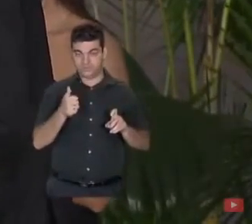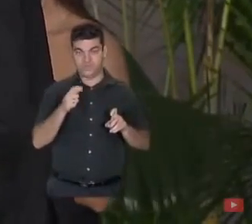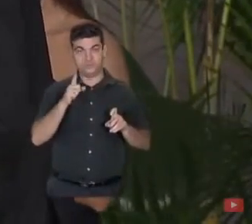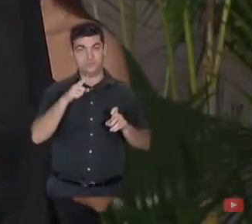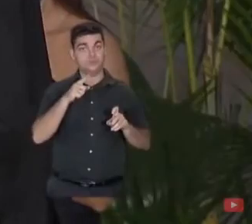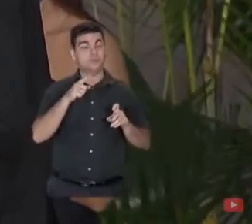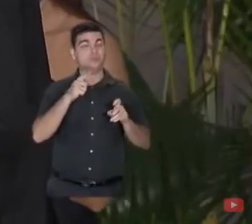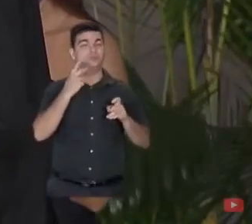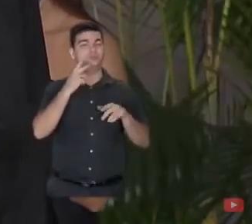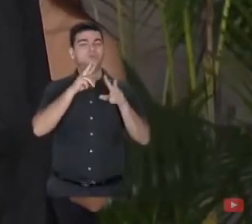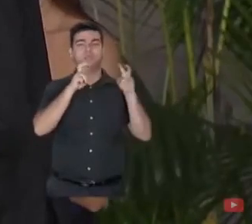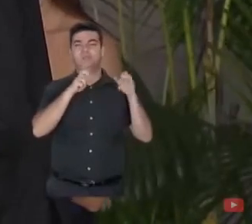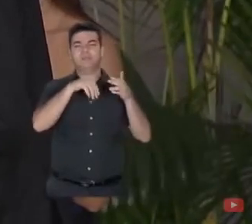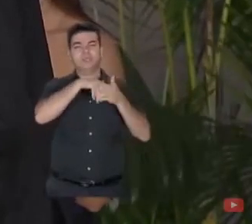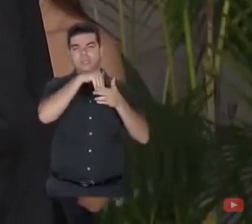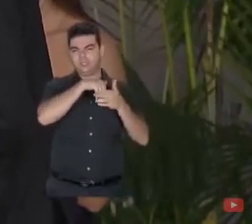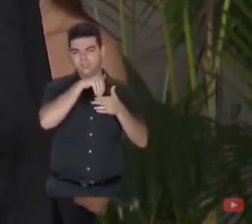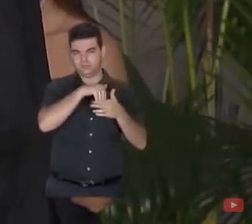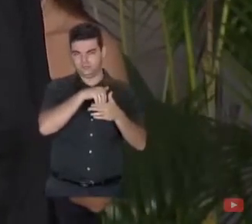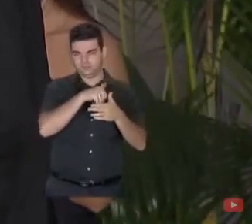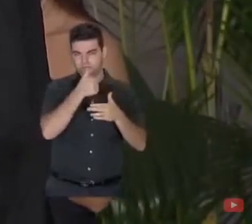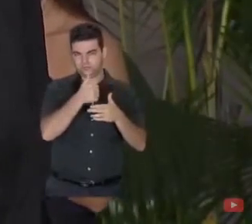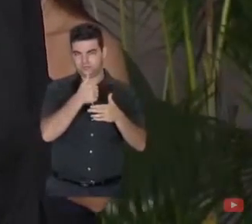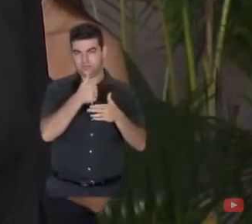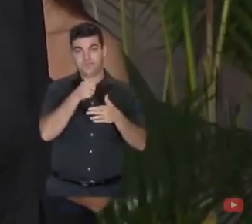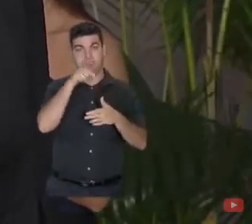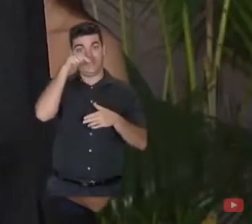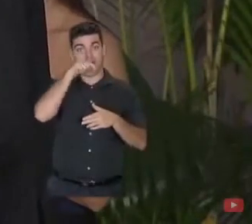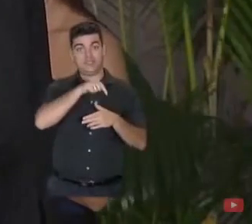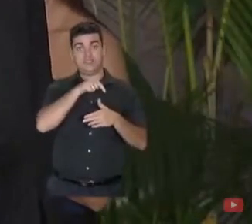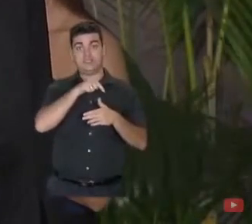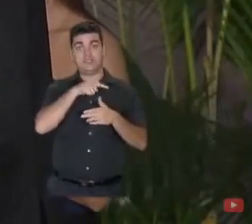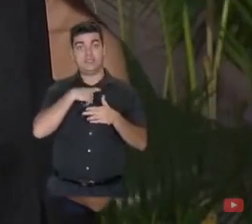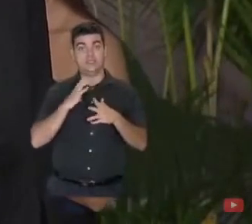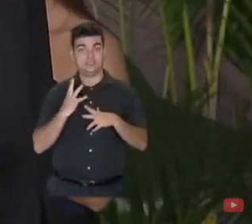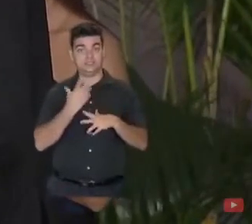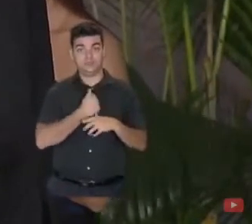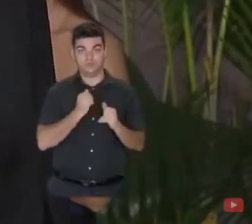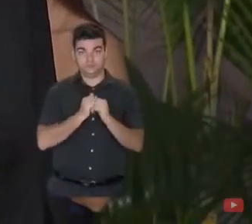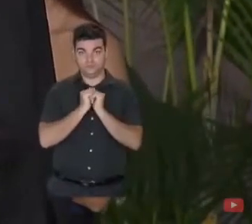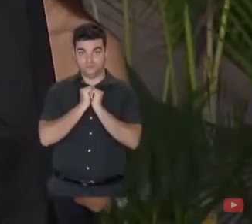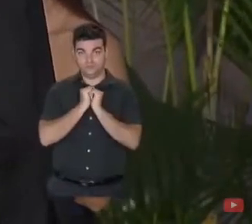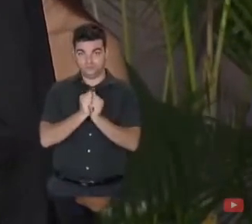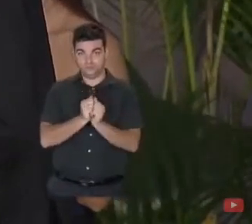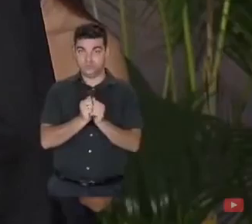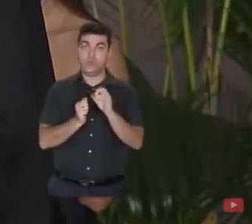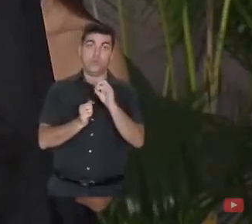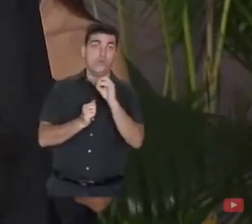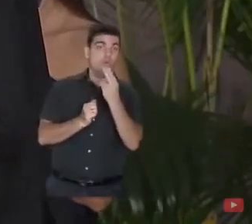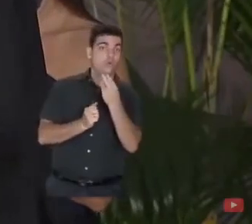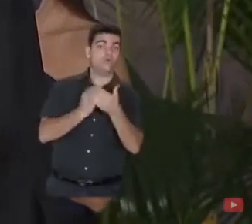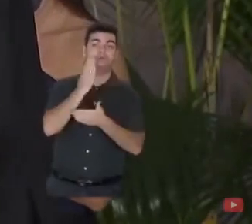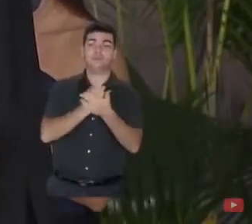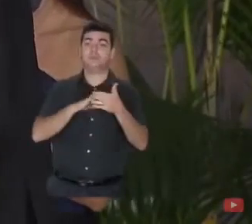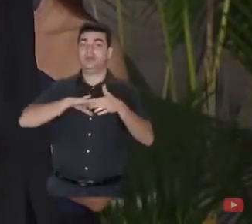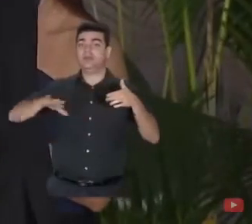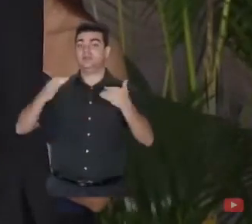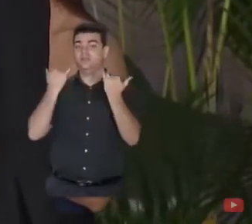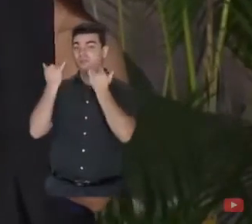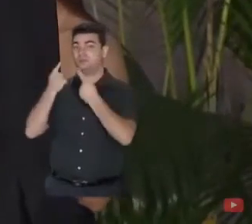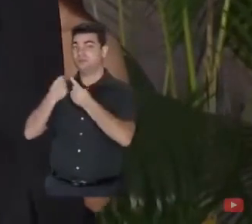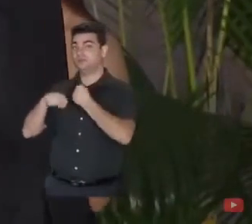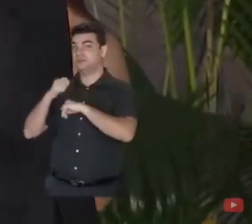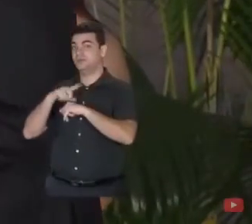eleições, os resultados, os dados que são transmitidos, se eles são guardados de forma separada em relação aos dados administrativos que